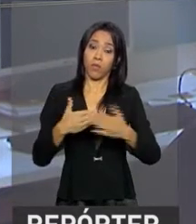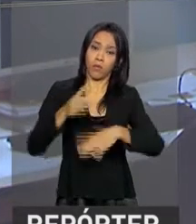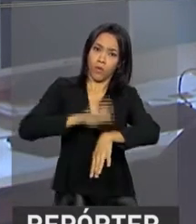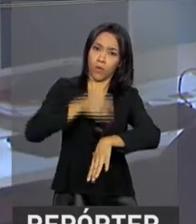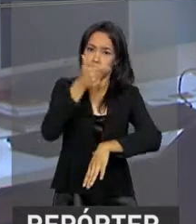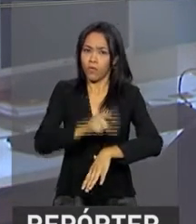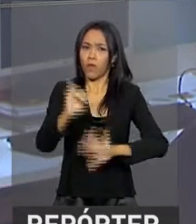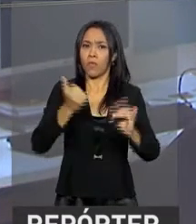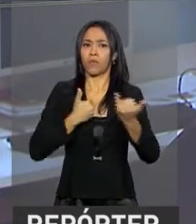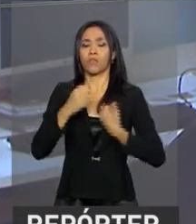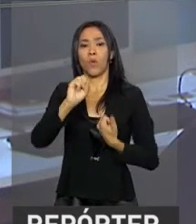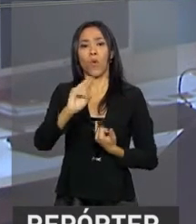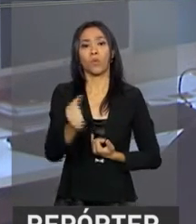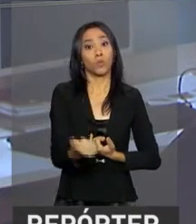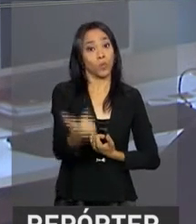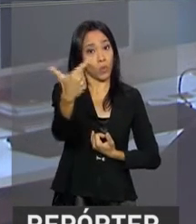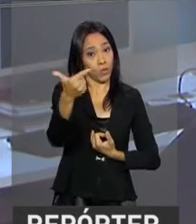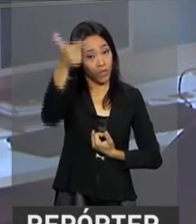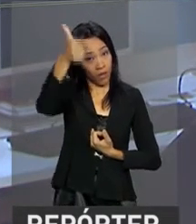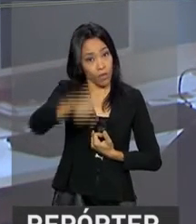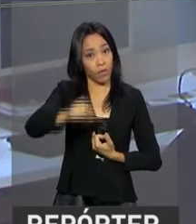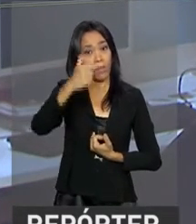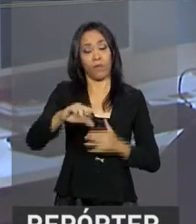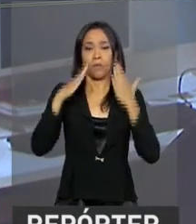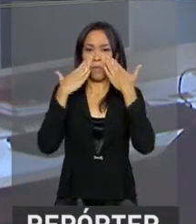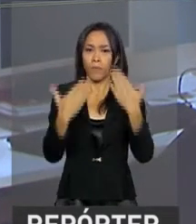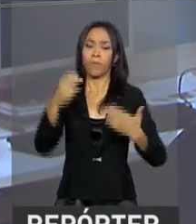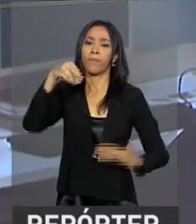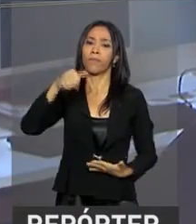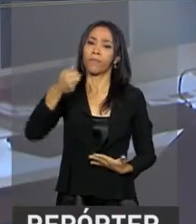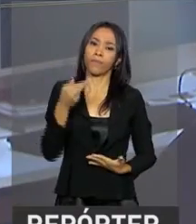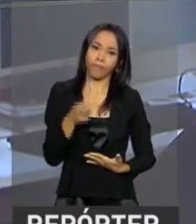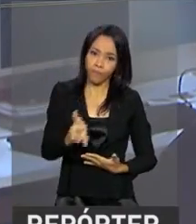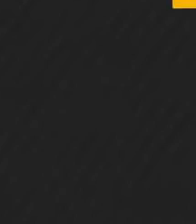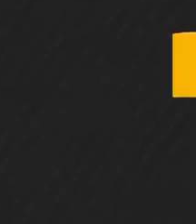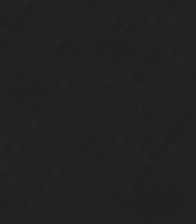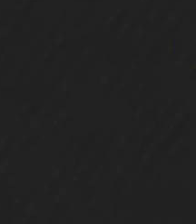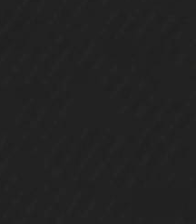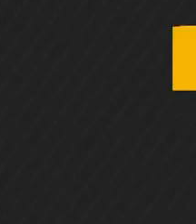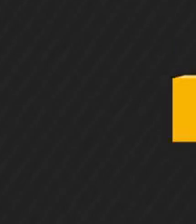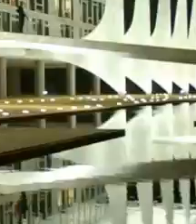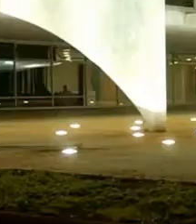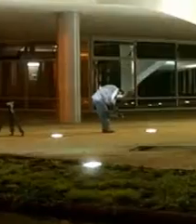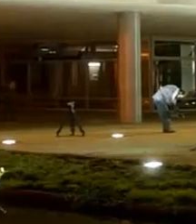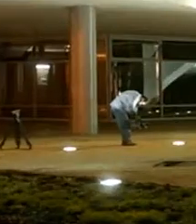informações ou ao meio-dia na próxima edição do repórter nbr